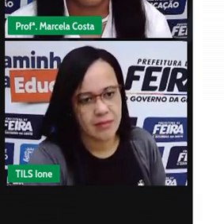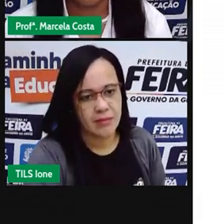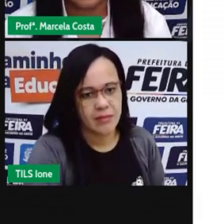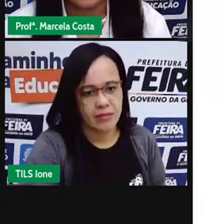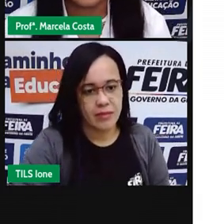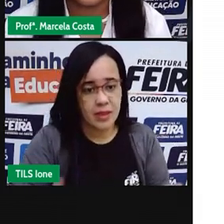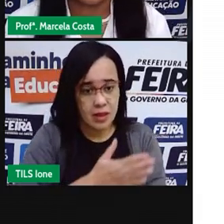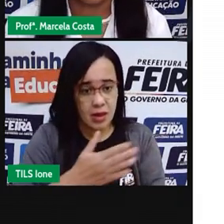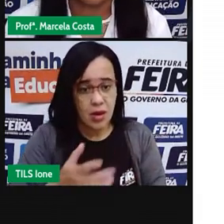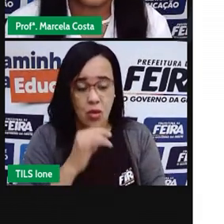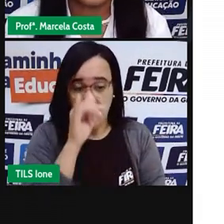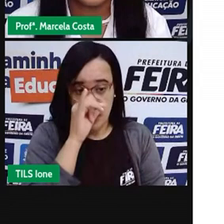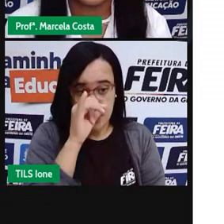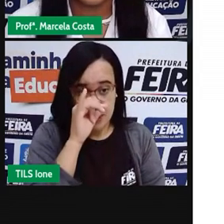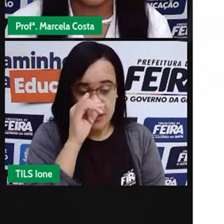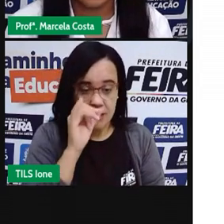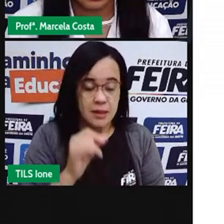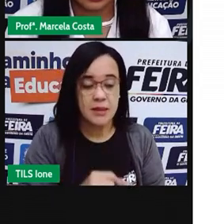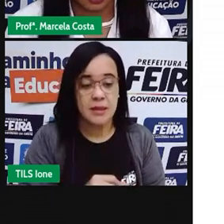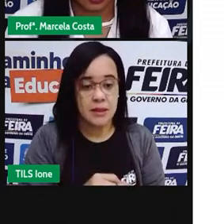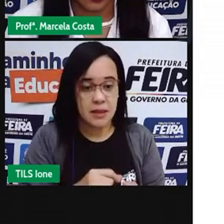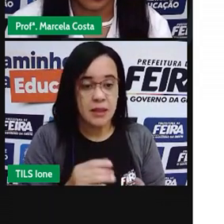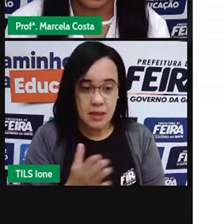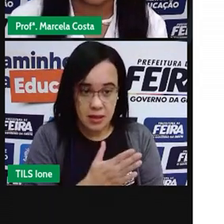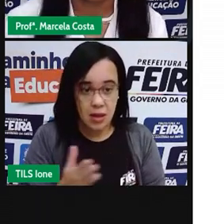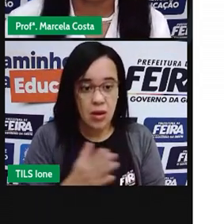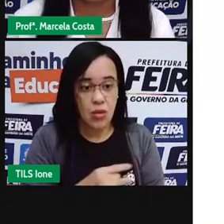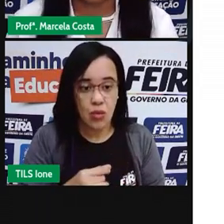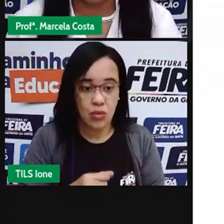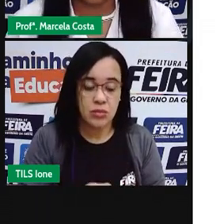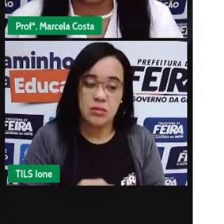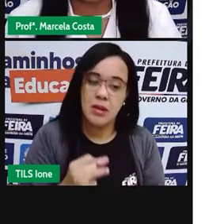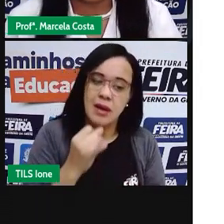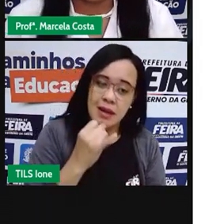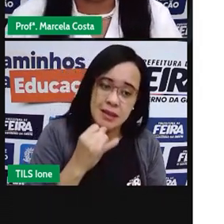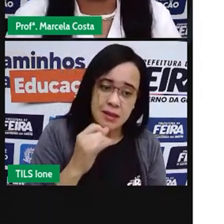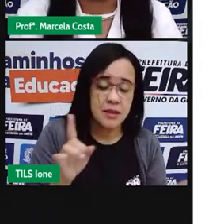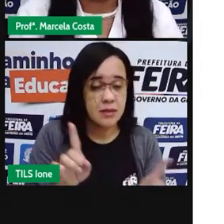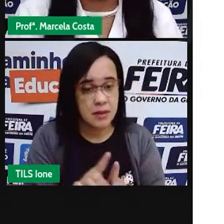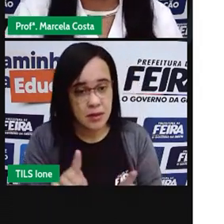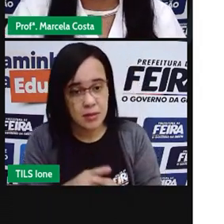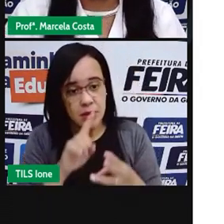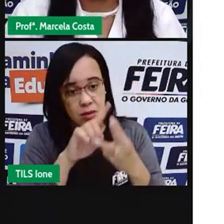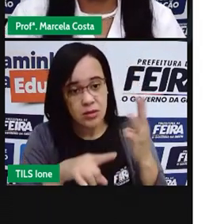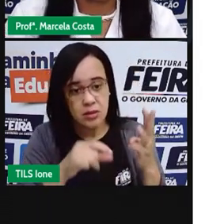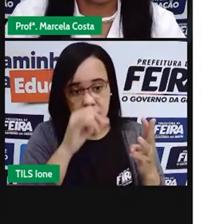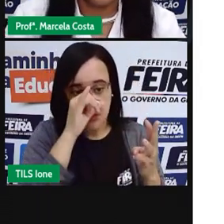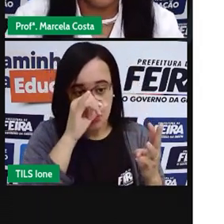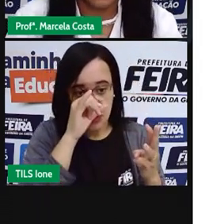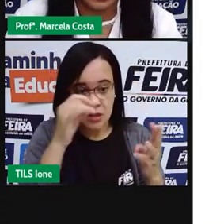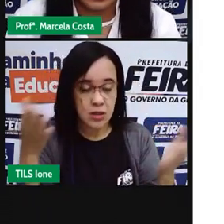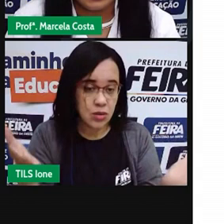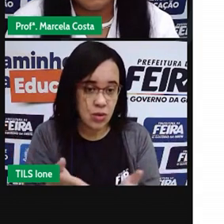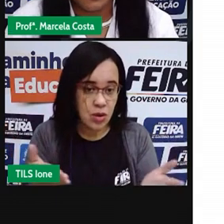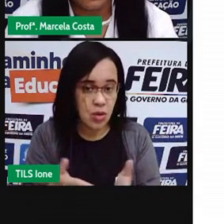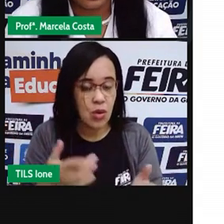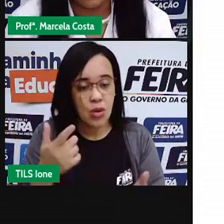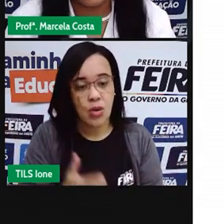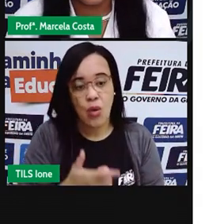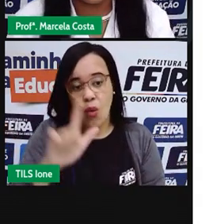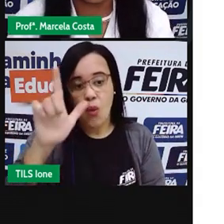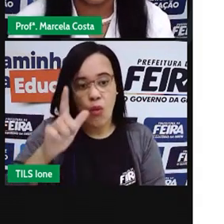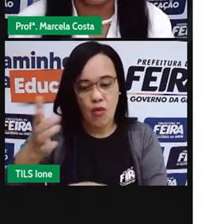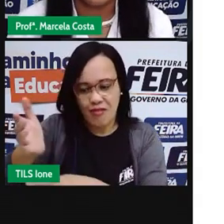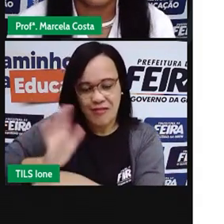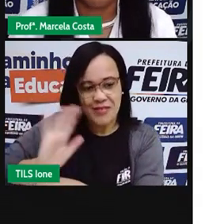de outras releituras que existem dessa história. E agora eu quero mostrar para vocês esse vídeo que mostra